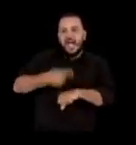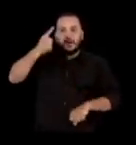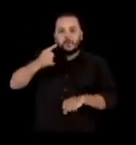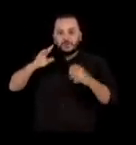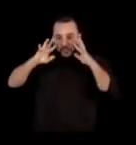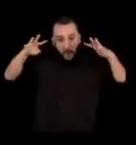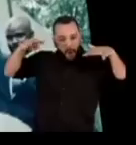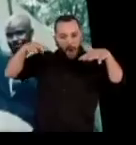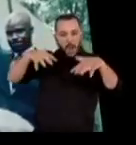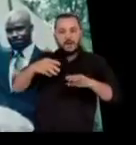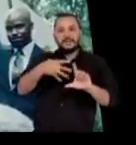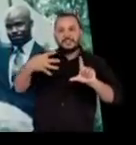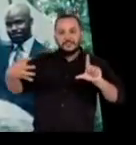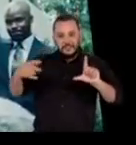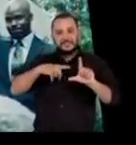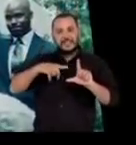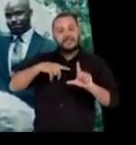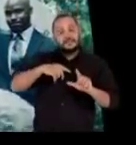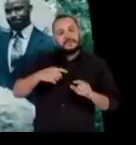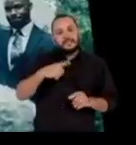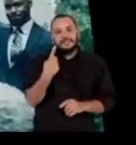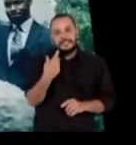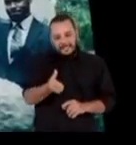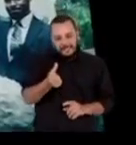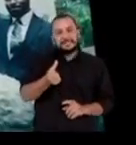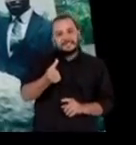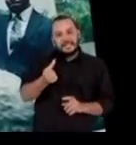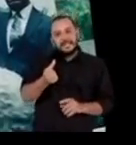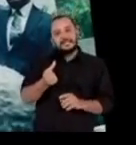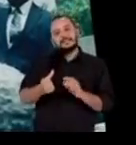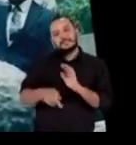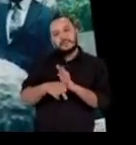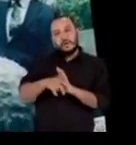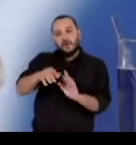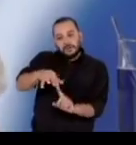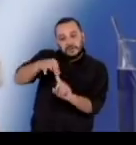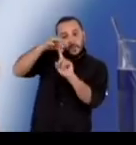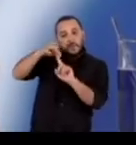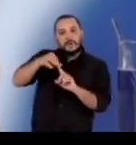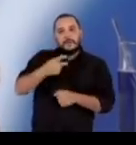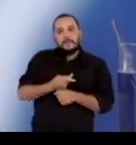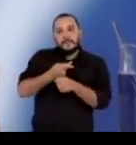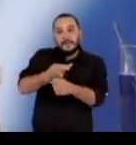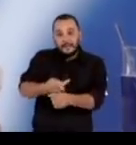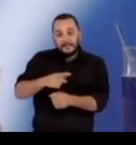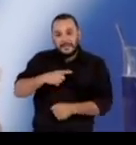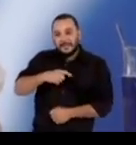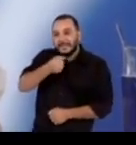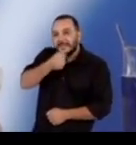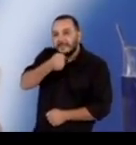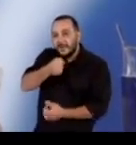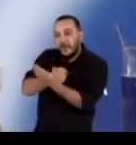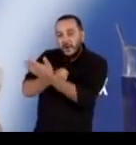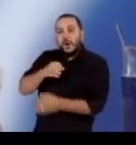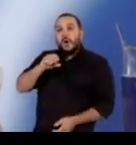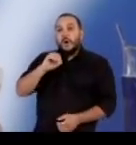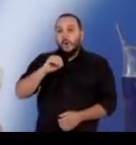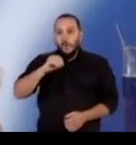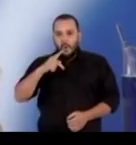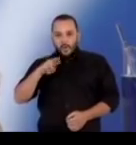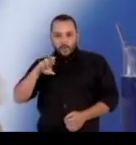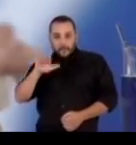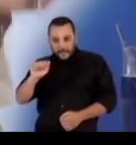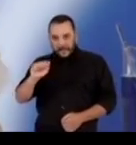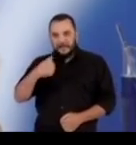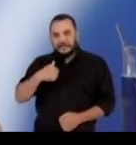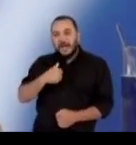e rendeu 16 indicações ao Emmy 2019. A história ganhou mais fôlego depois da entrevista da apresentadora Oprah com os homens